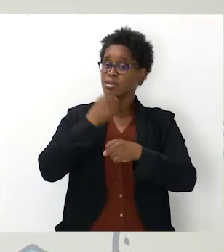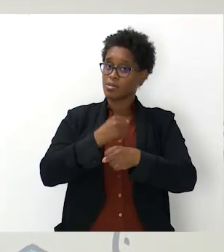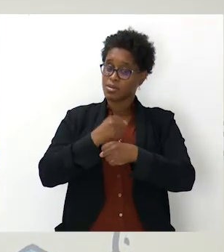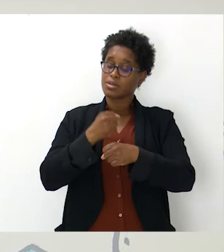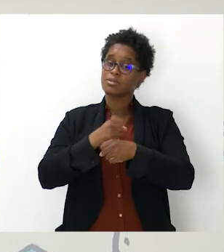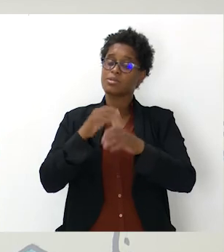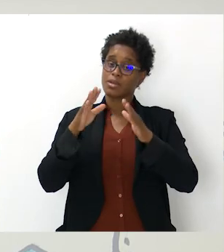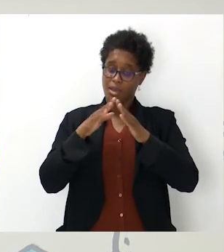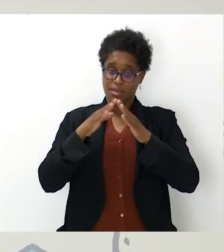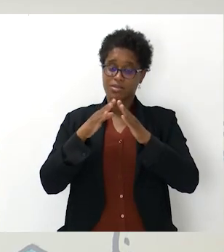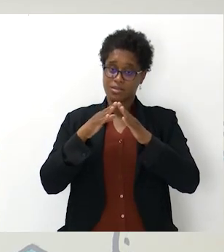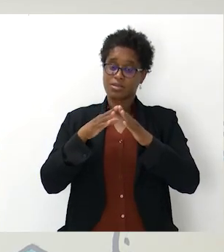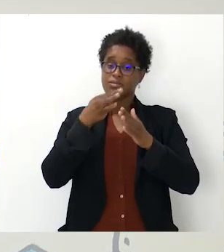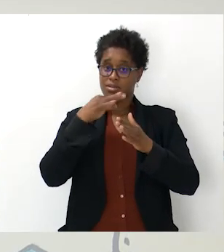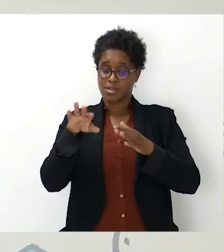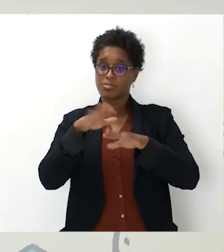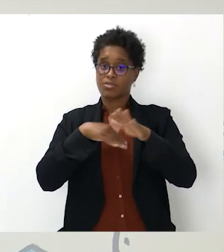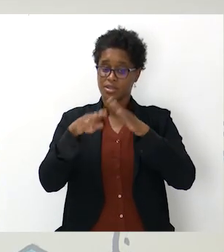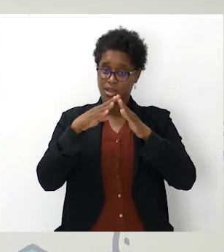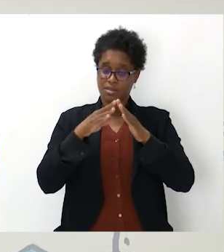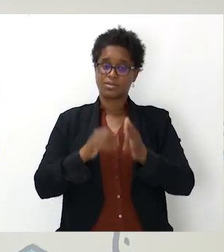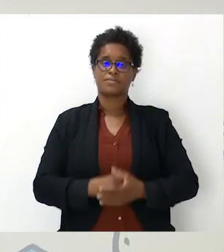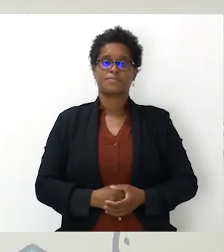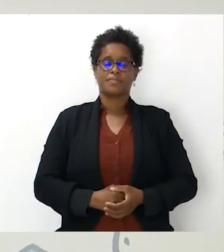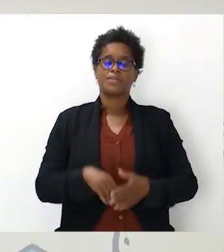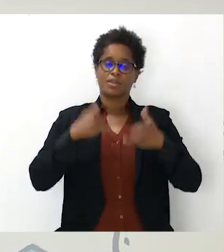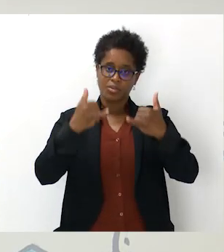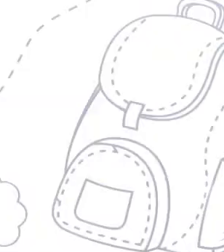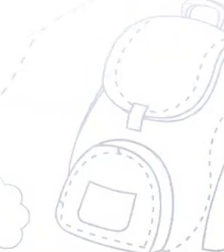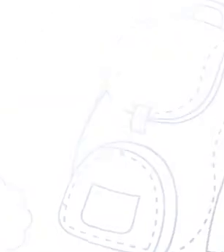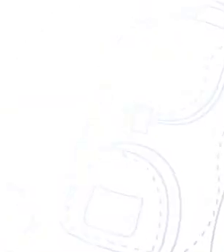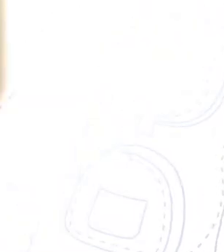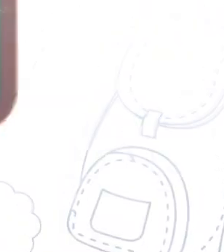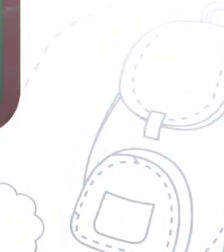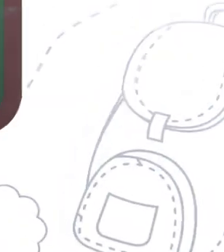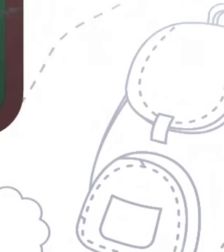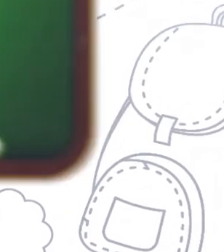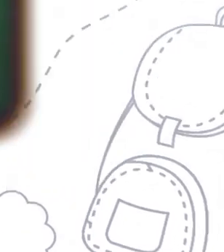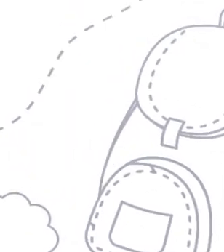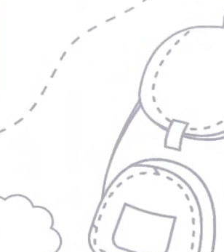os exercícios deixados no trabalho de casa. Até a próxima!